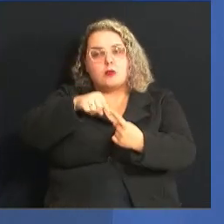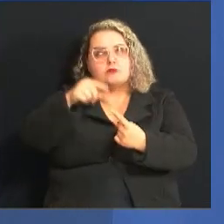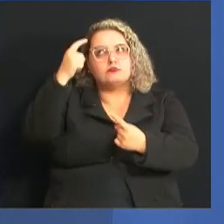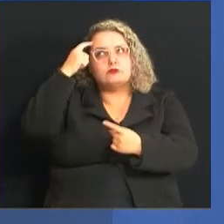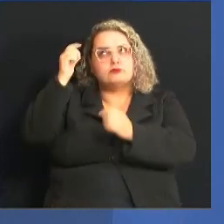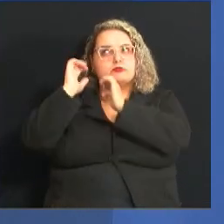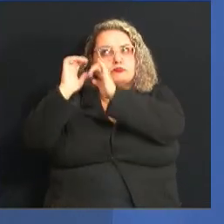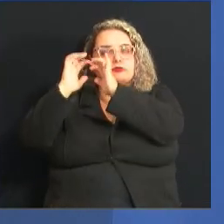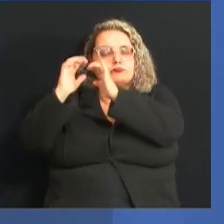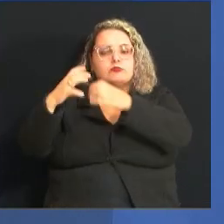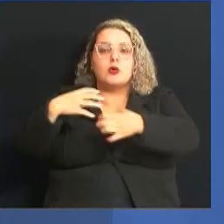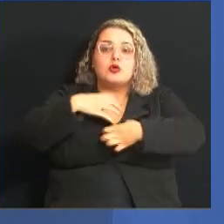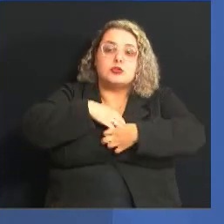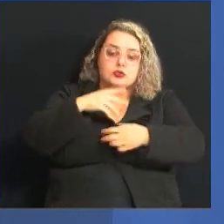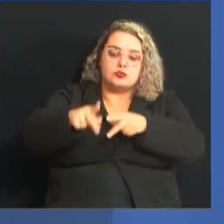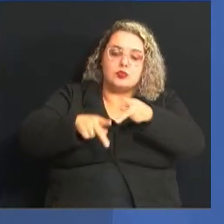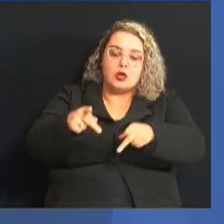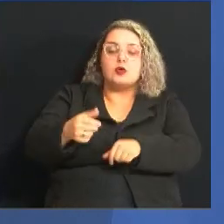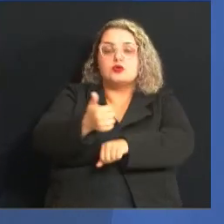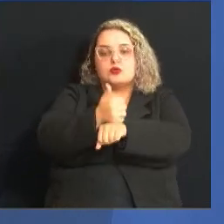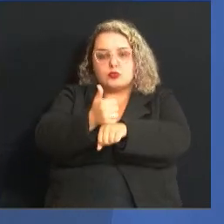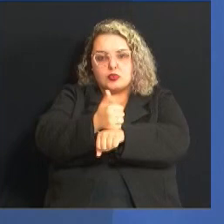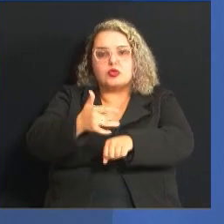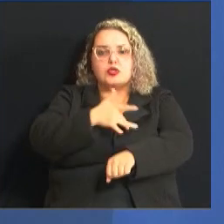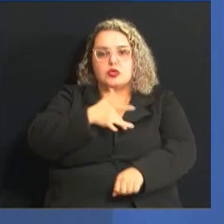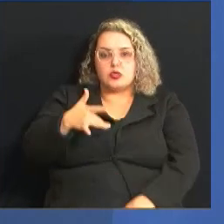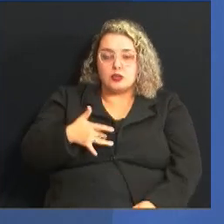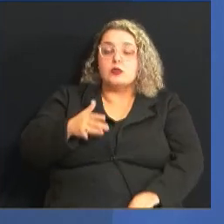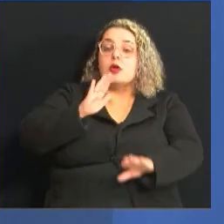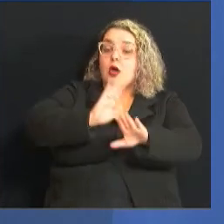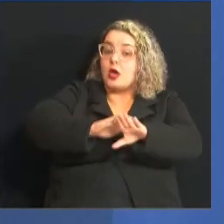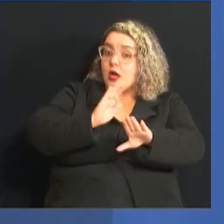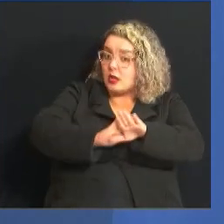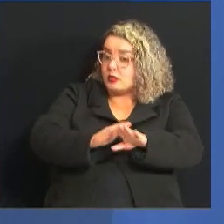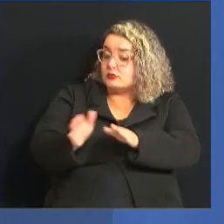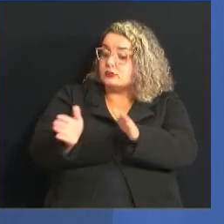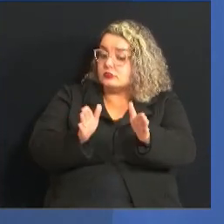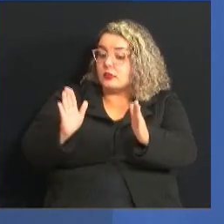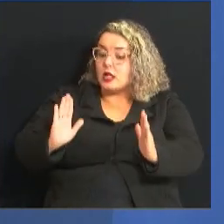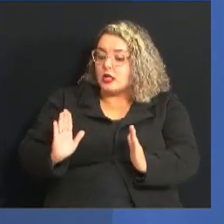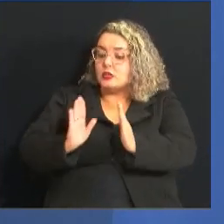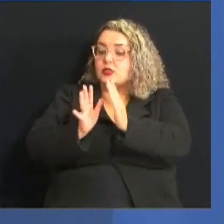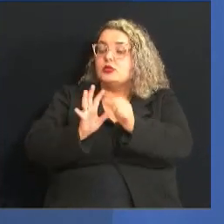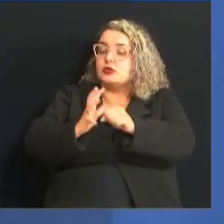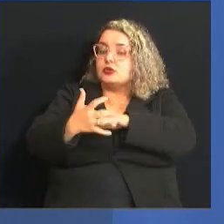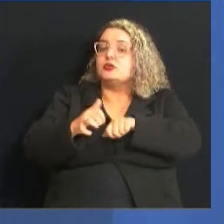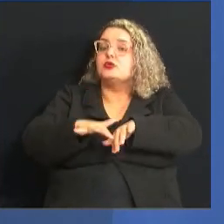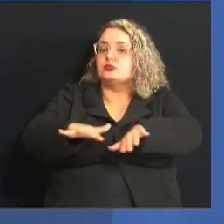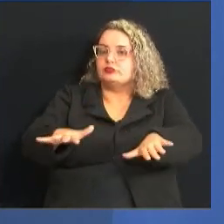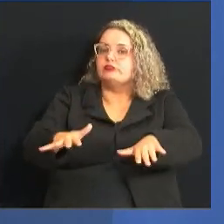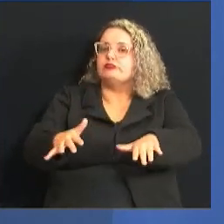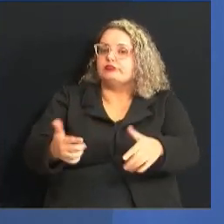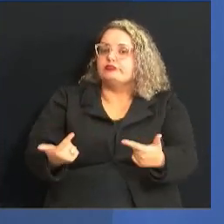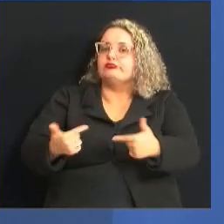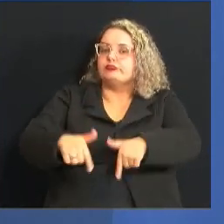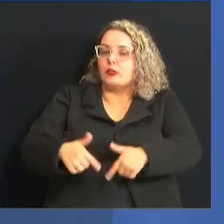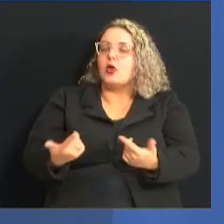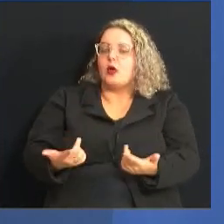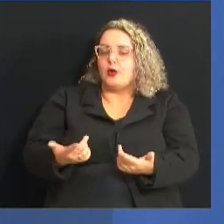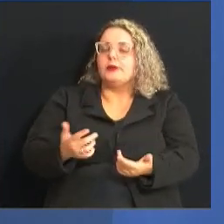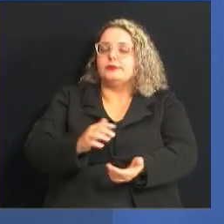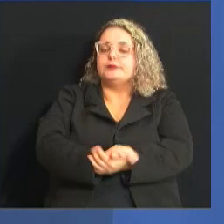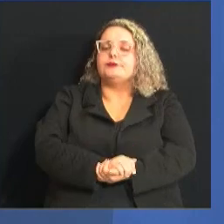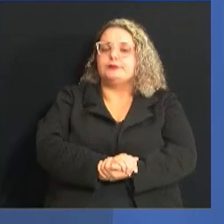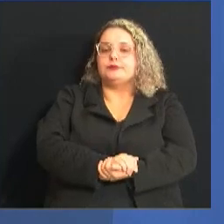sentimento da população pelos profissionais da saúde que atuaram na linha de frente na guerra contra a pandemia da